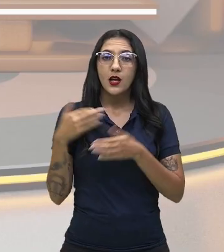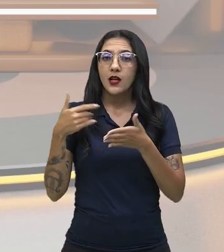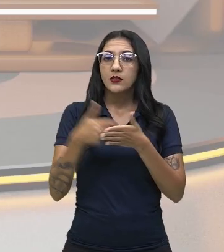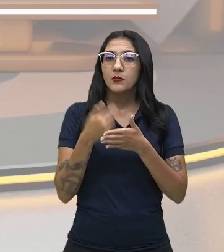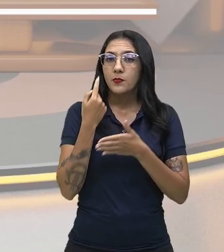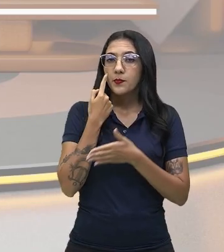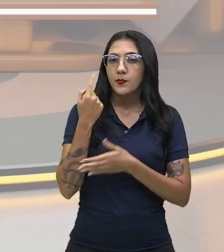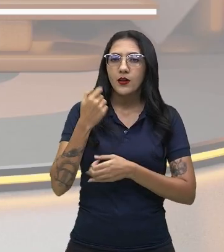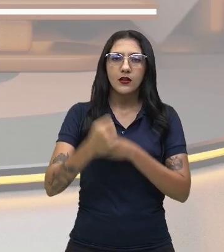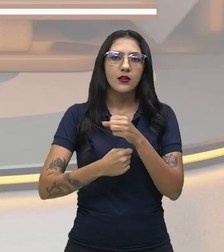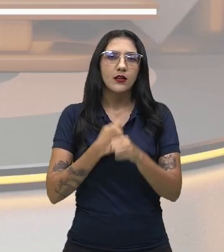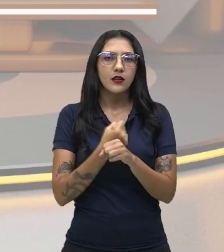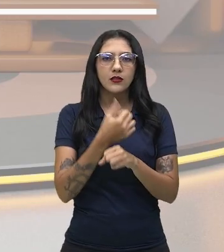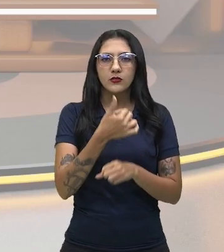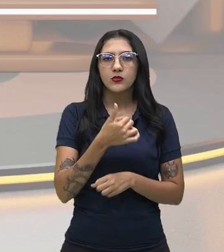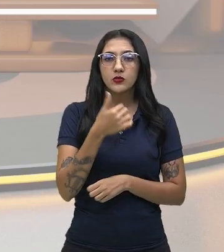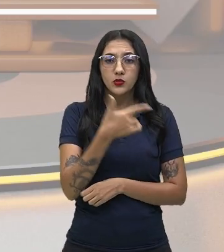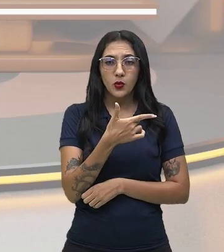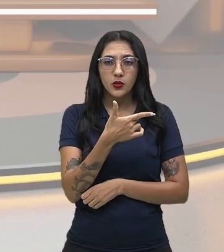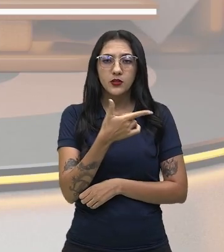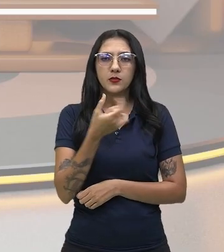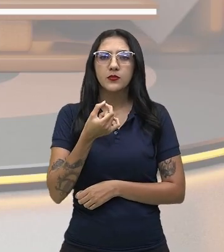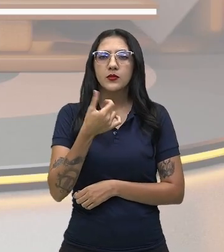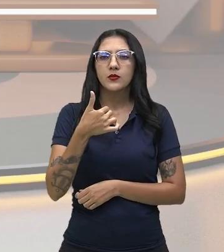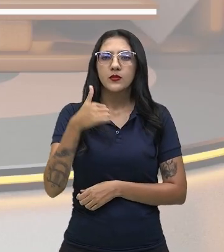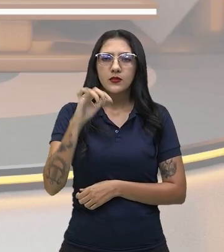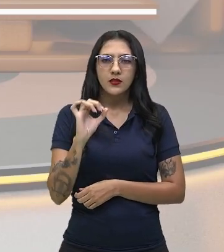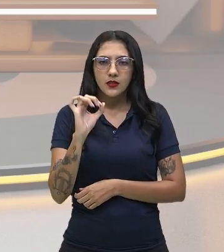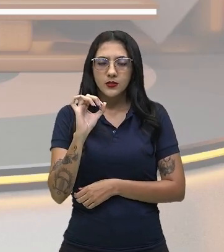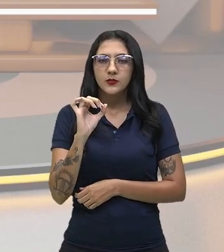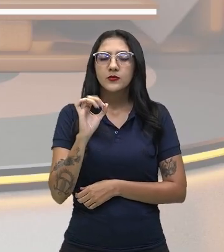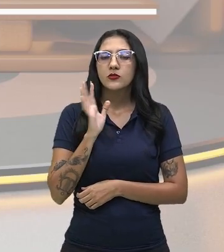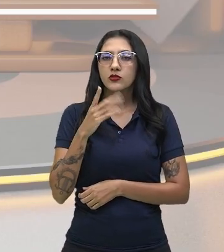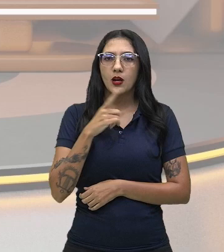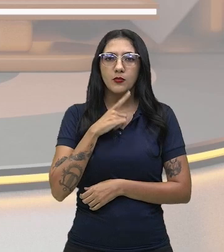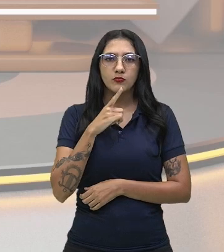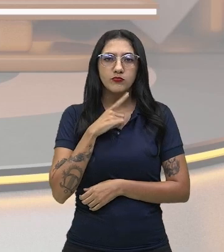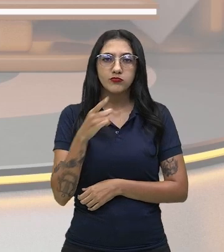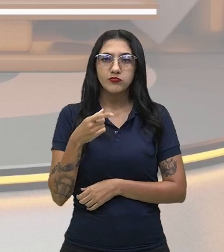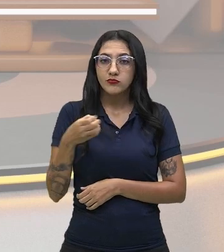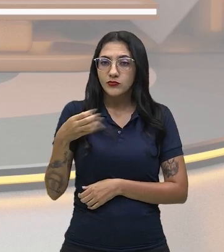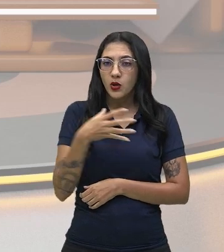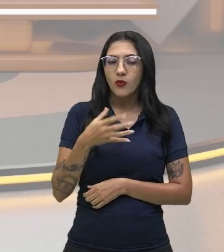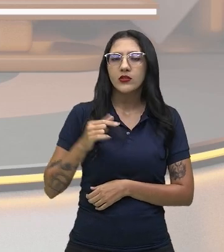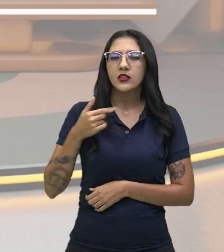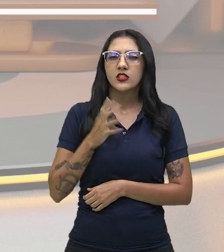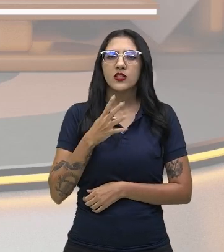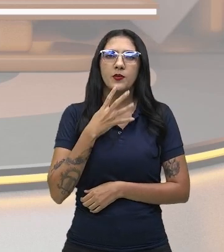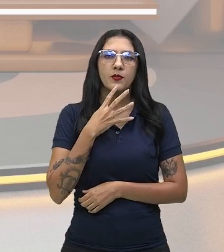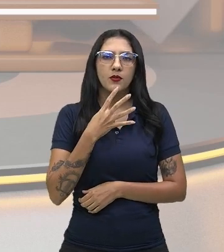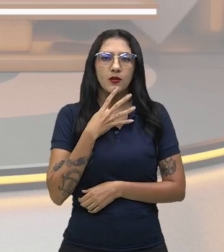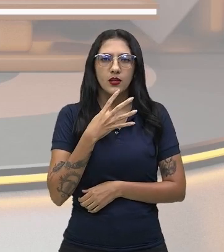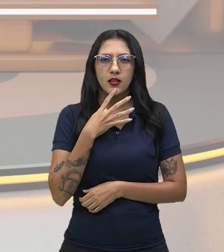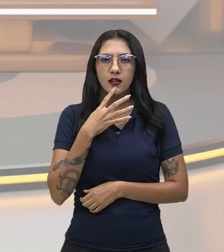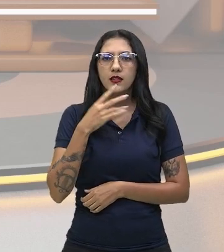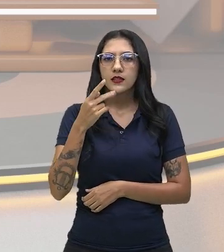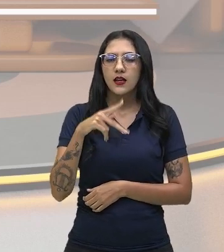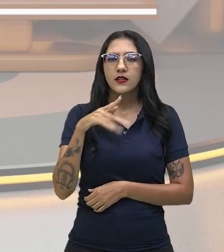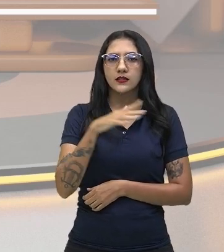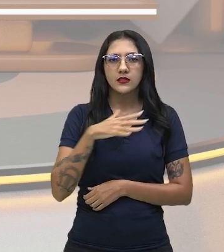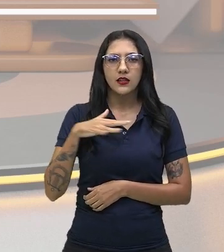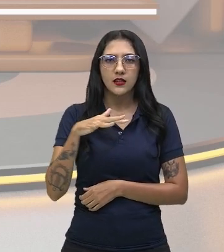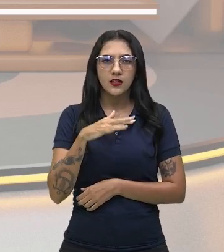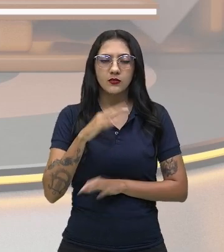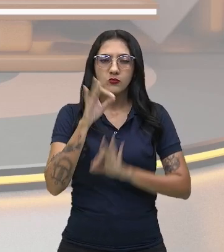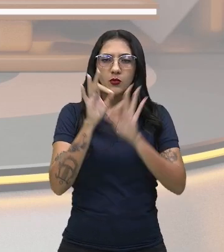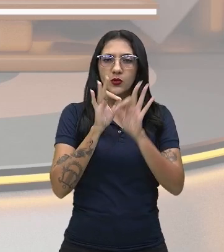a 2010, né, com a regionalização atual que nós temos, a configuração